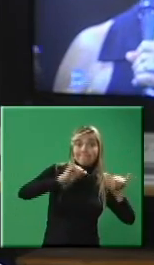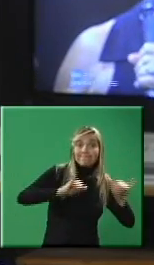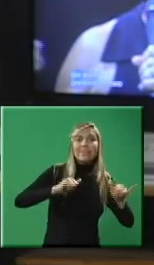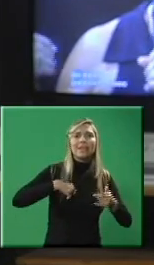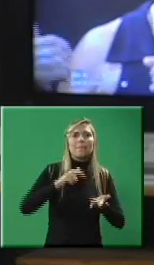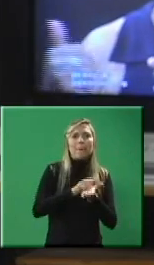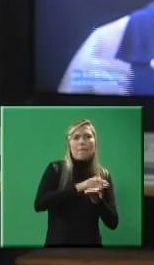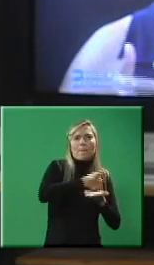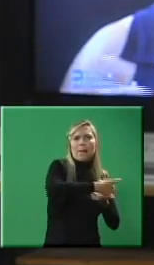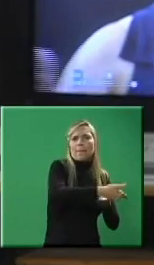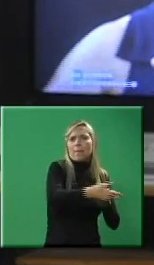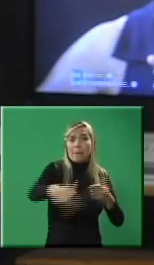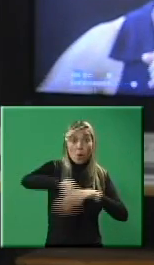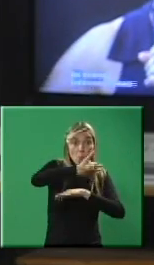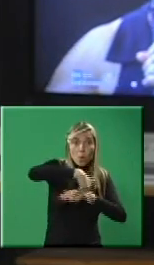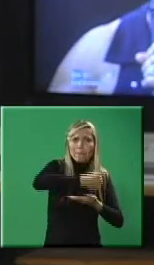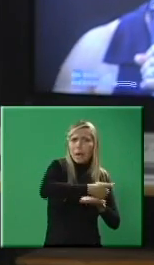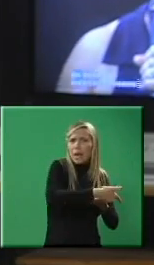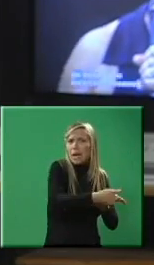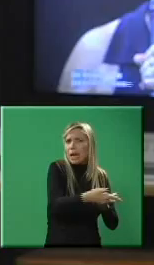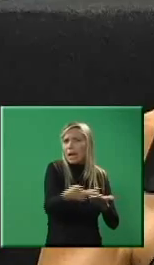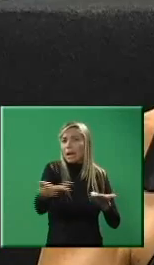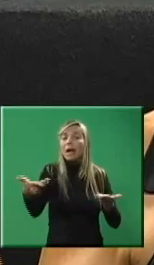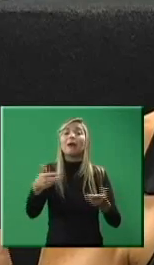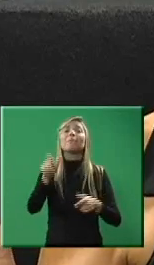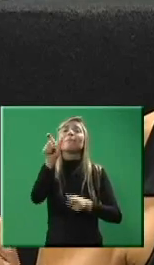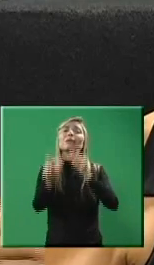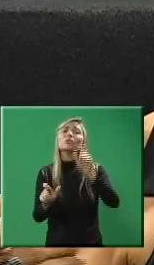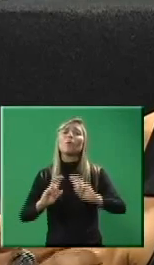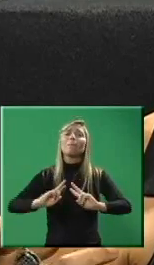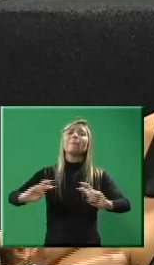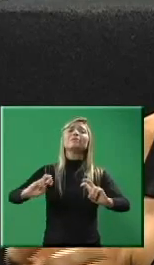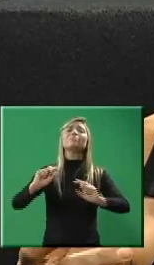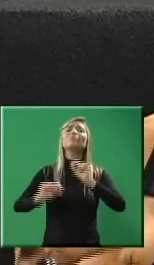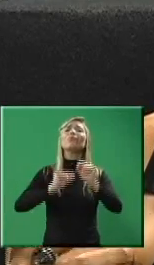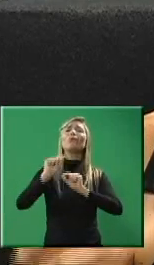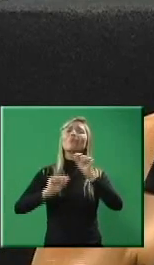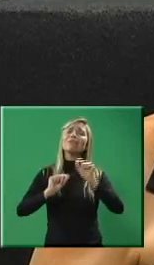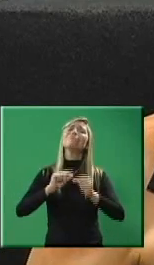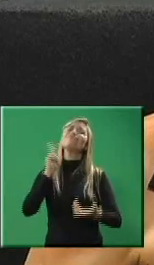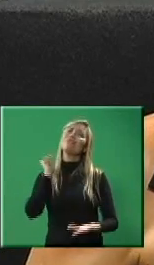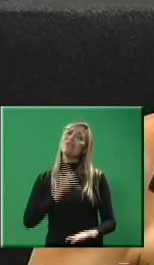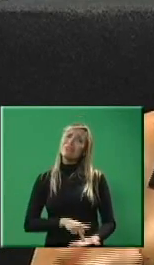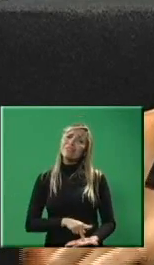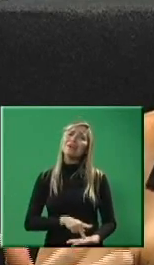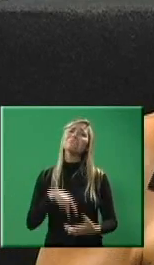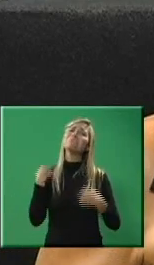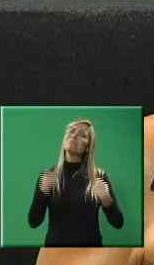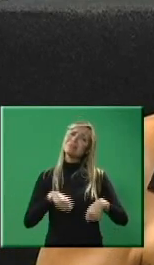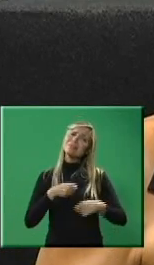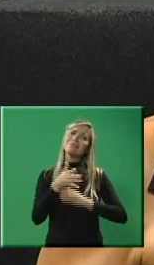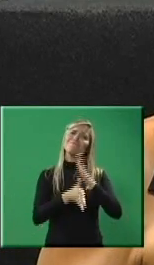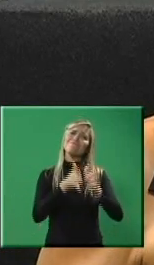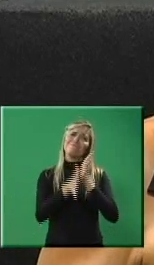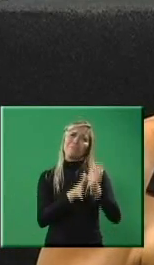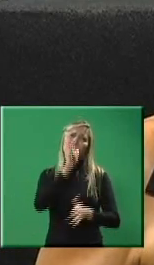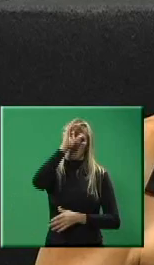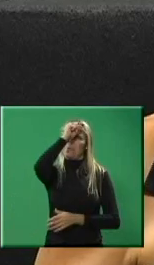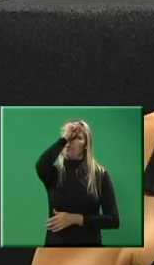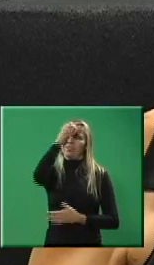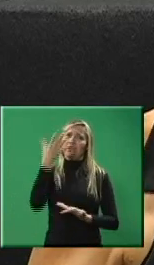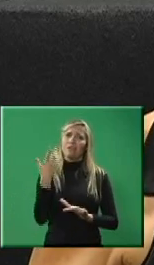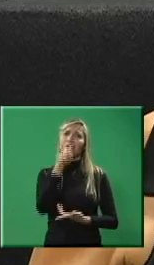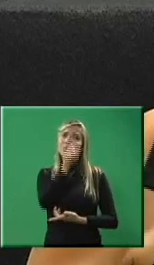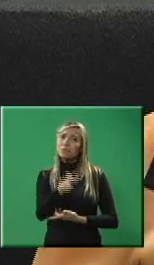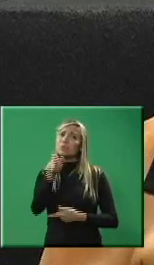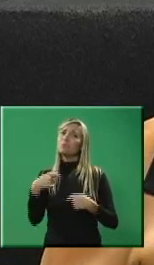mídia, em panfletagem pela rua, para as pessoas perceberem que realmente existe essa necessidade de